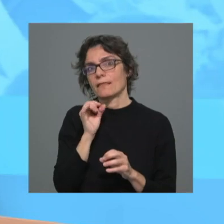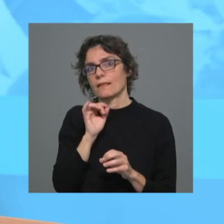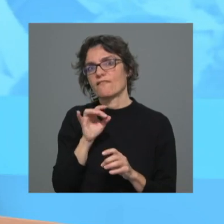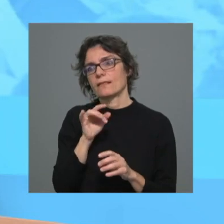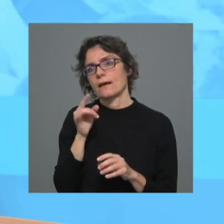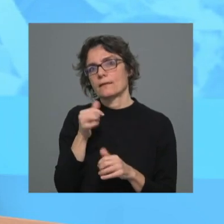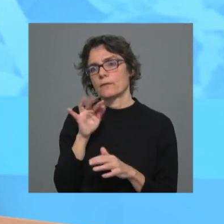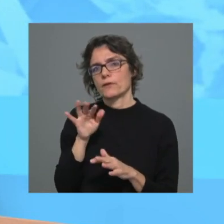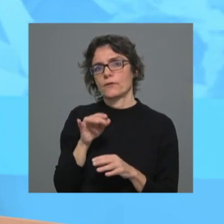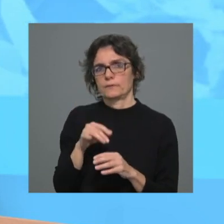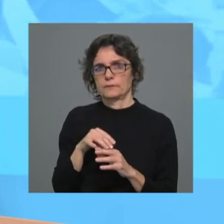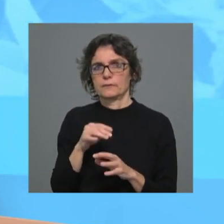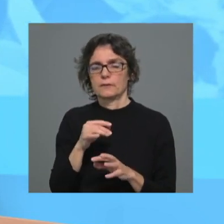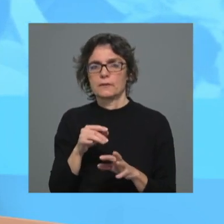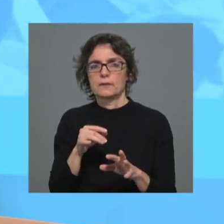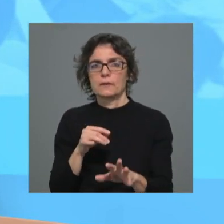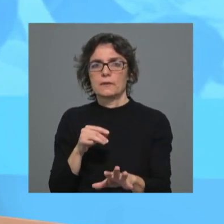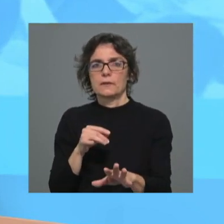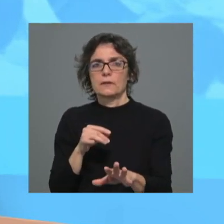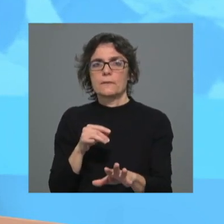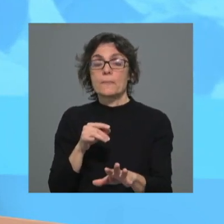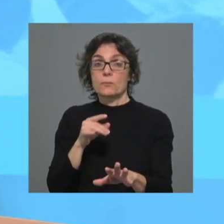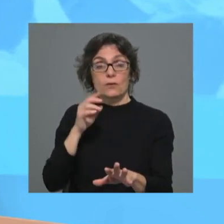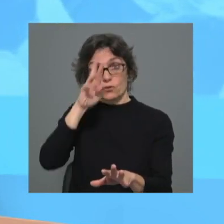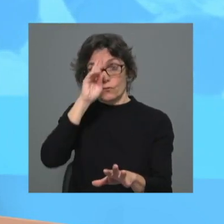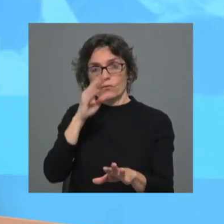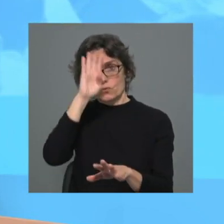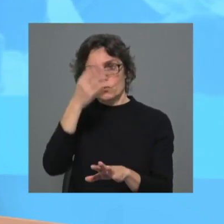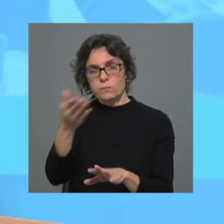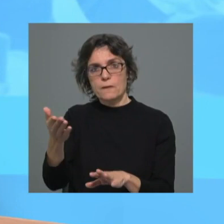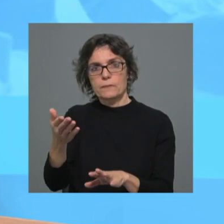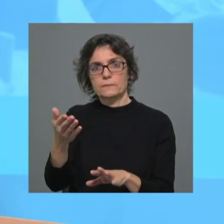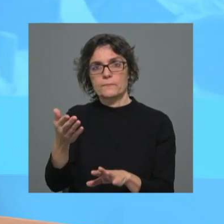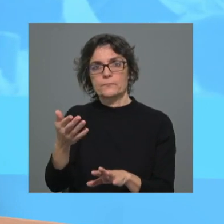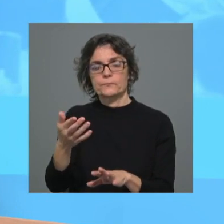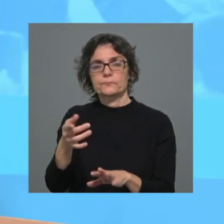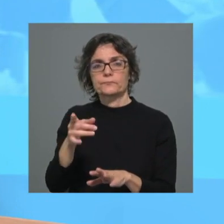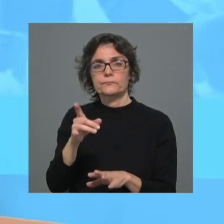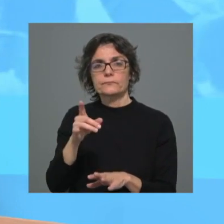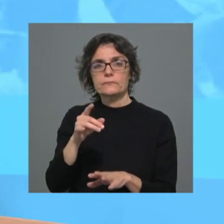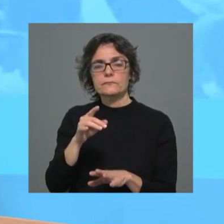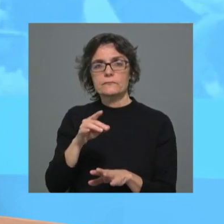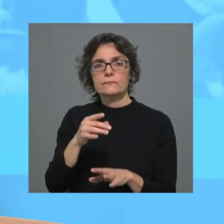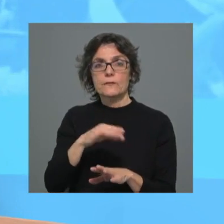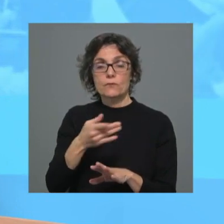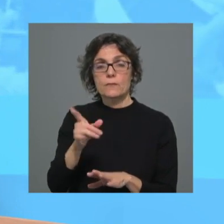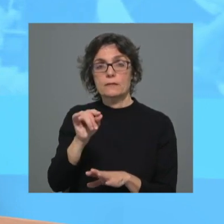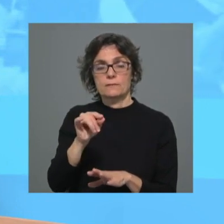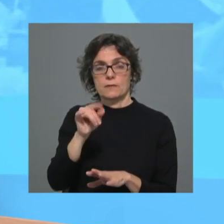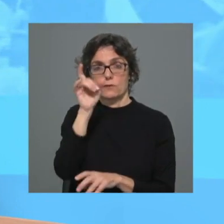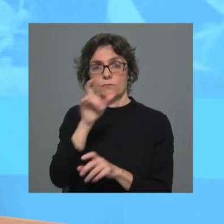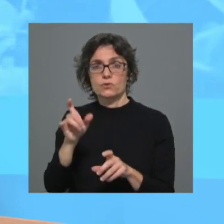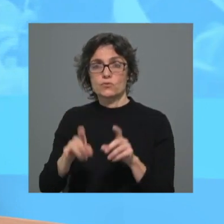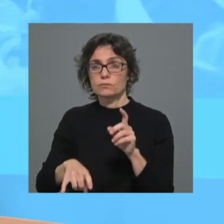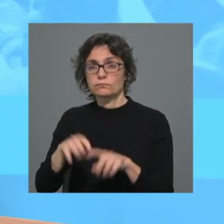visita papal não se poupou esforços, houve ocasião para os próprios refugiados e perseguidos e aqueles que sofreram falarem